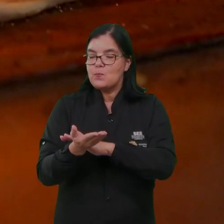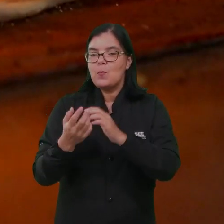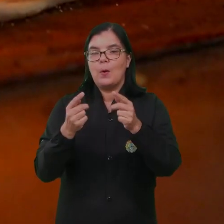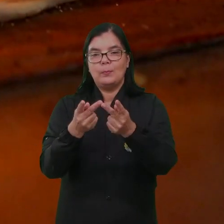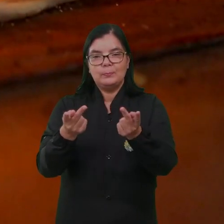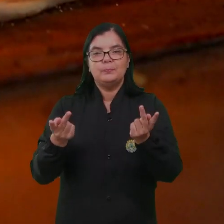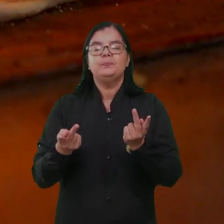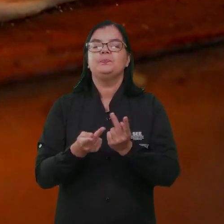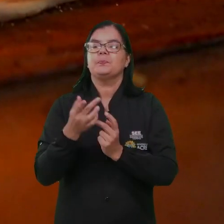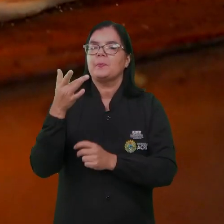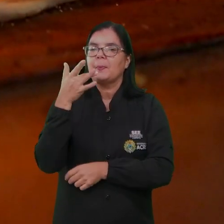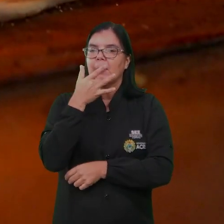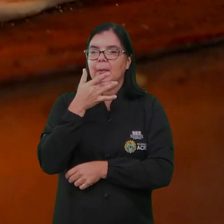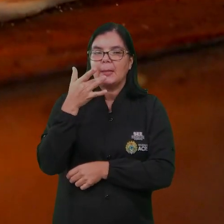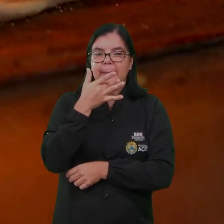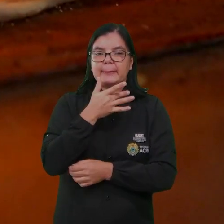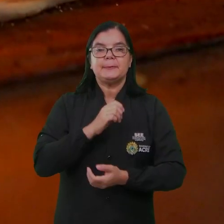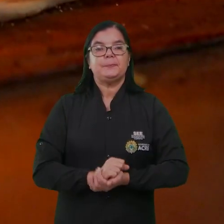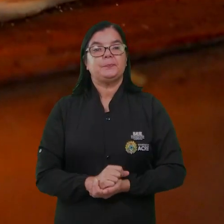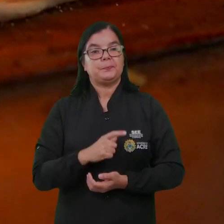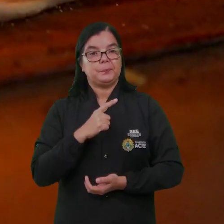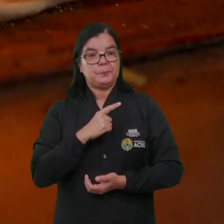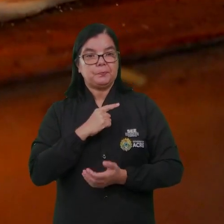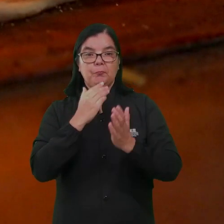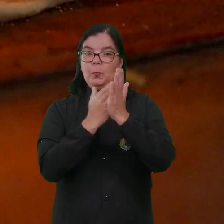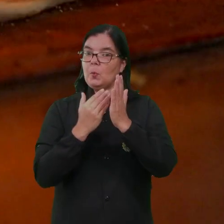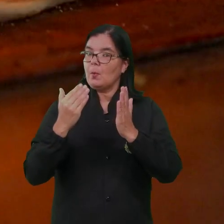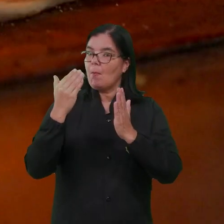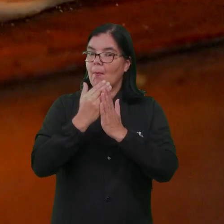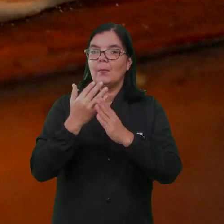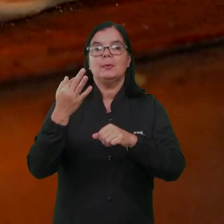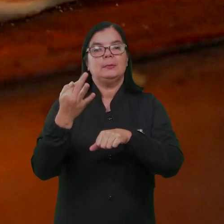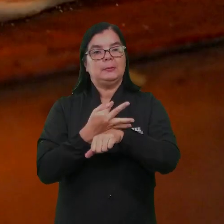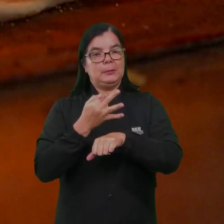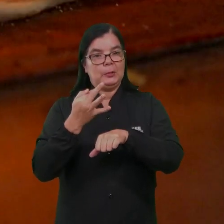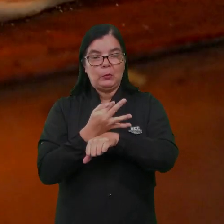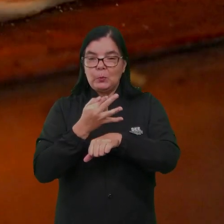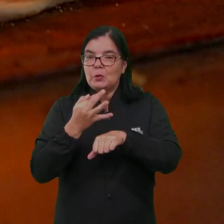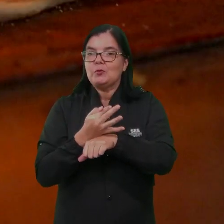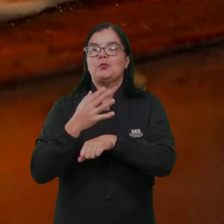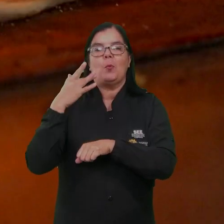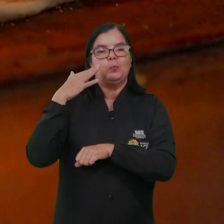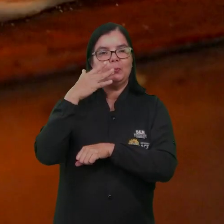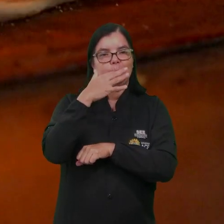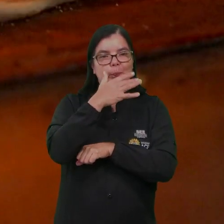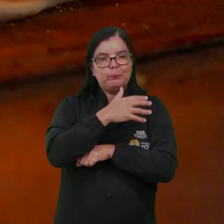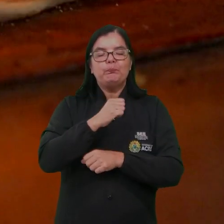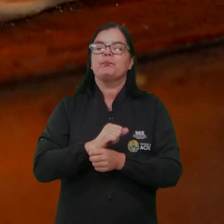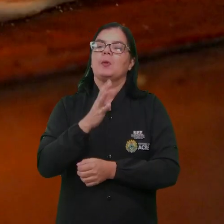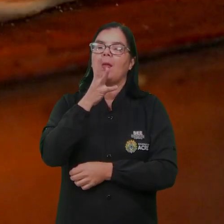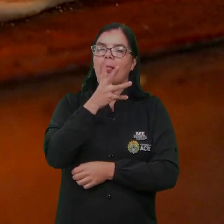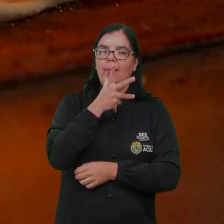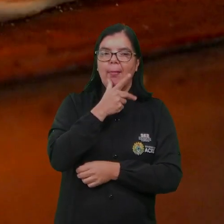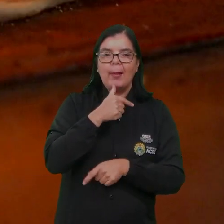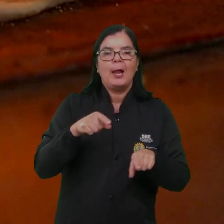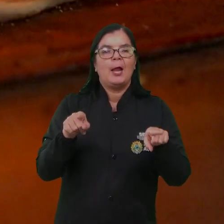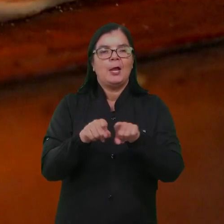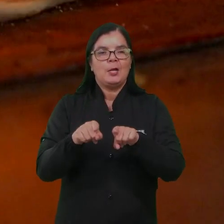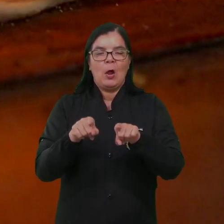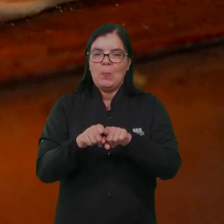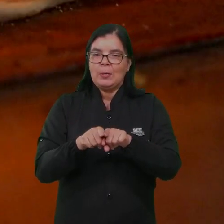uma delícia. Então, ela vai ter o quê? Uma altíssima resistência ao choque térmico, ela tem uma alta dureza e também tem